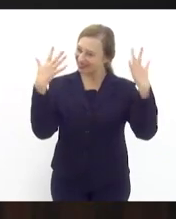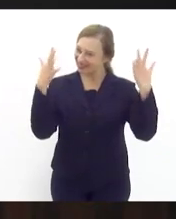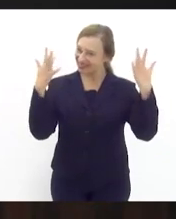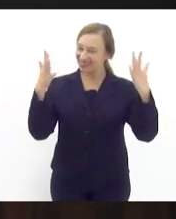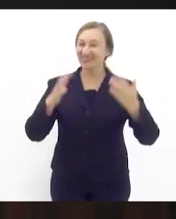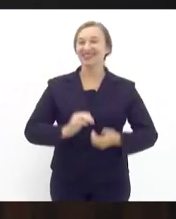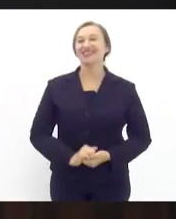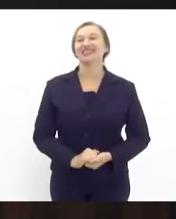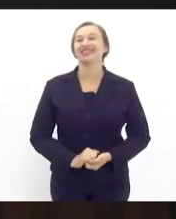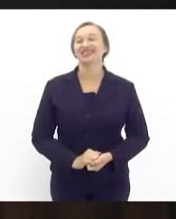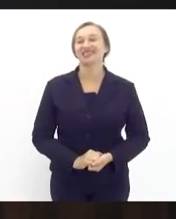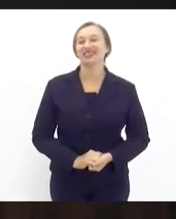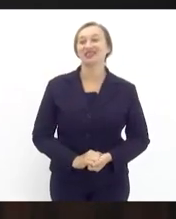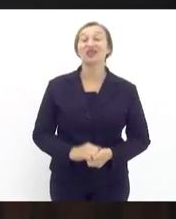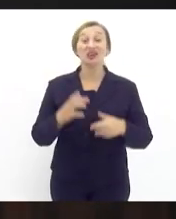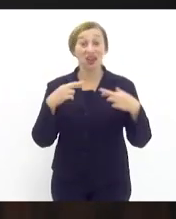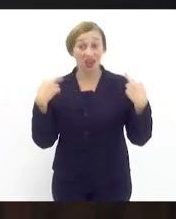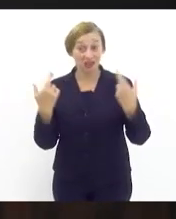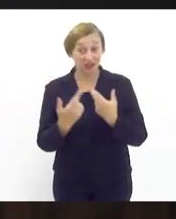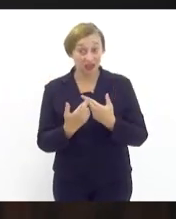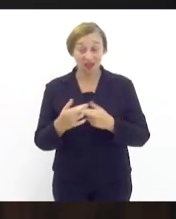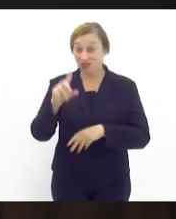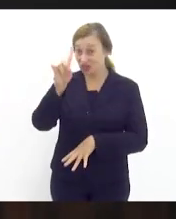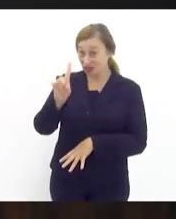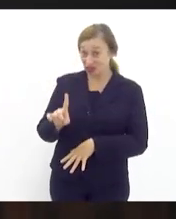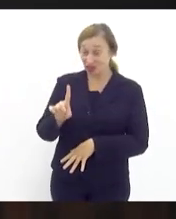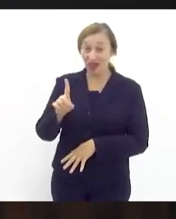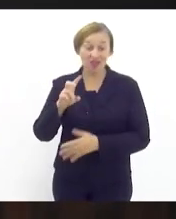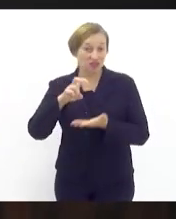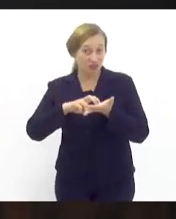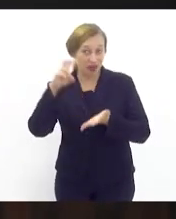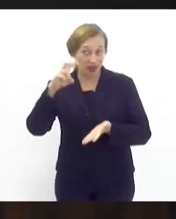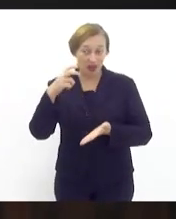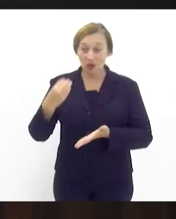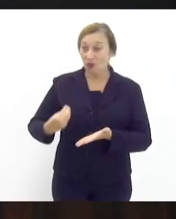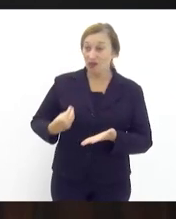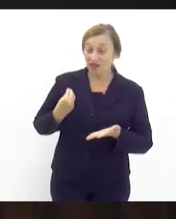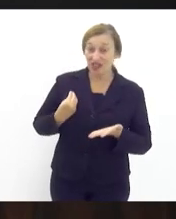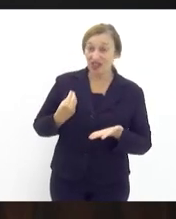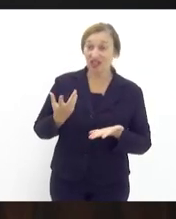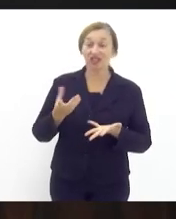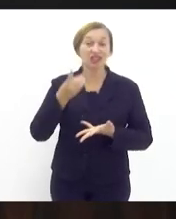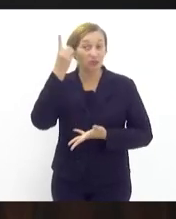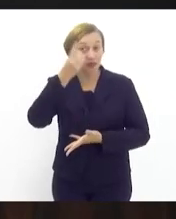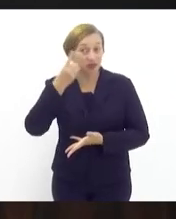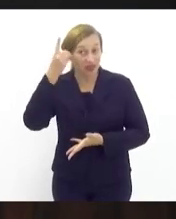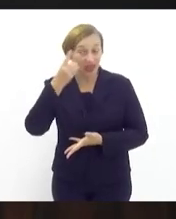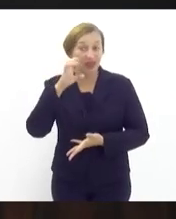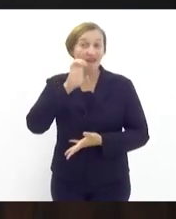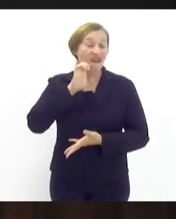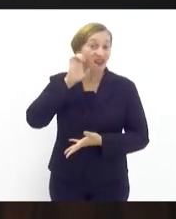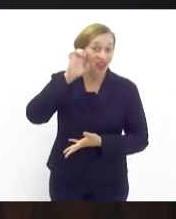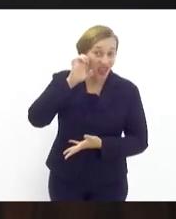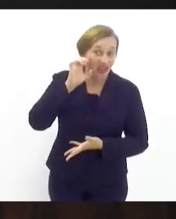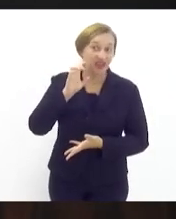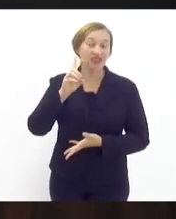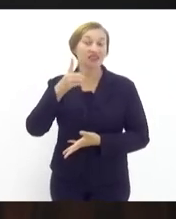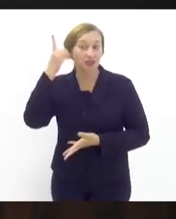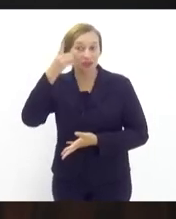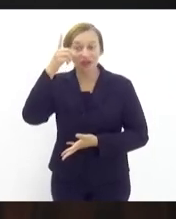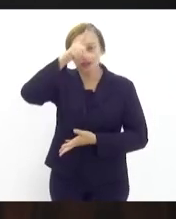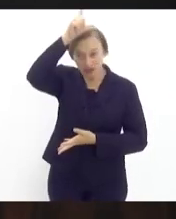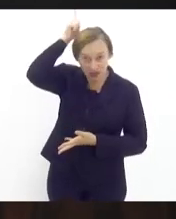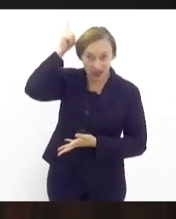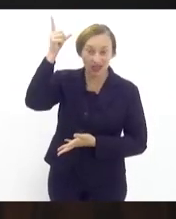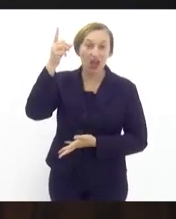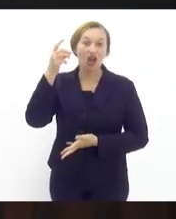Vamos mas tivemos a nossa reunião de diretoria pela manhã com a presença de da deputada Érica takmoto Deputado Luiz Paulo